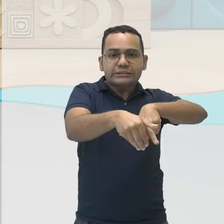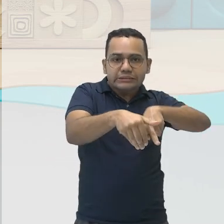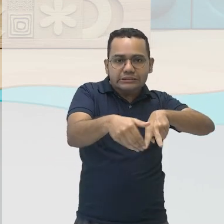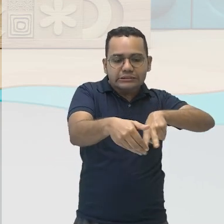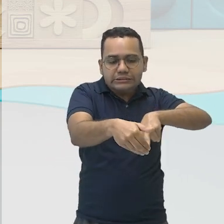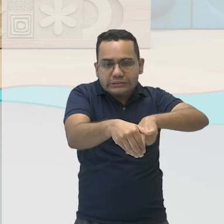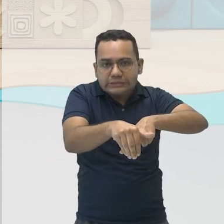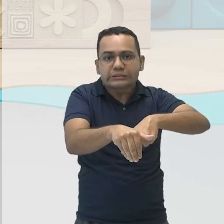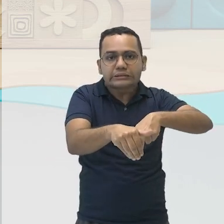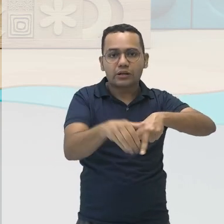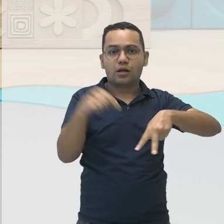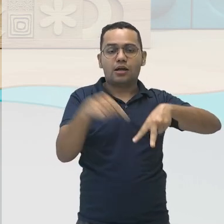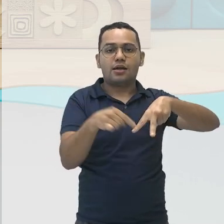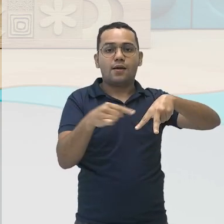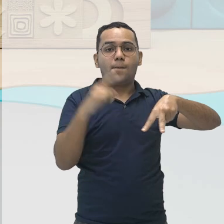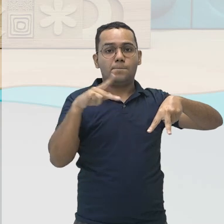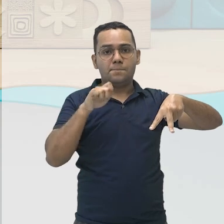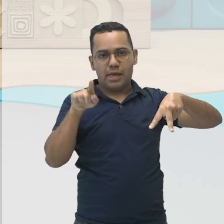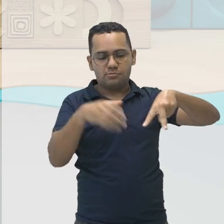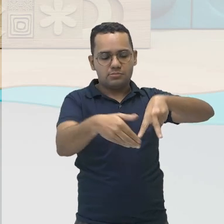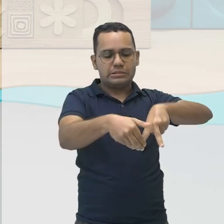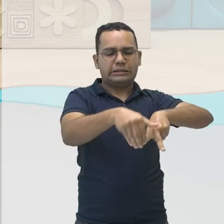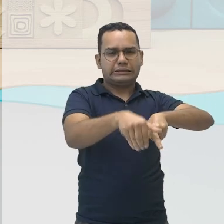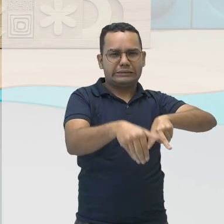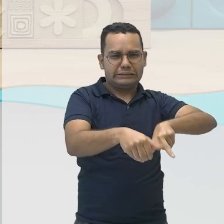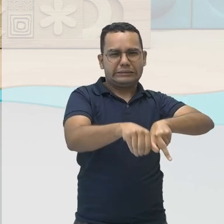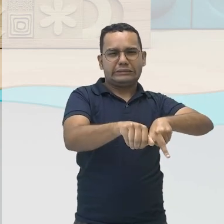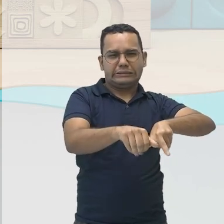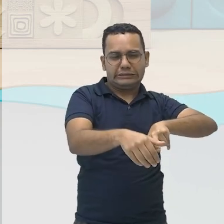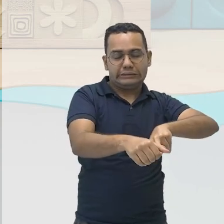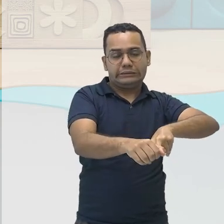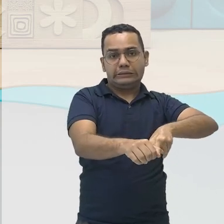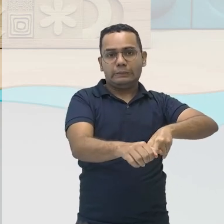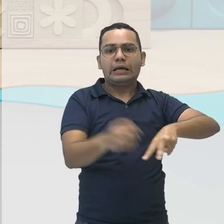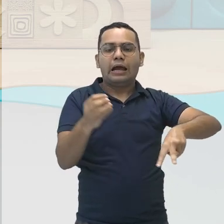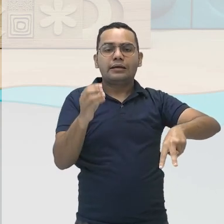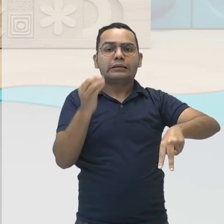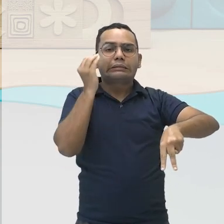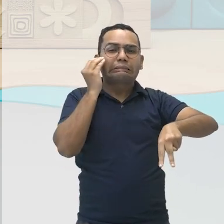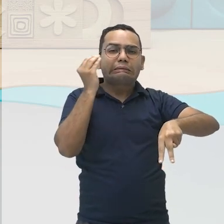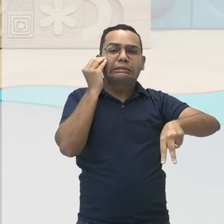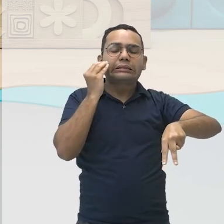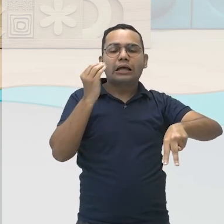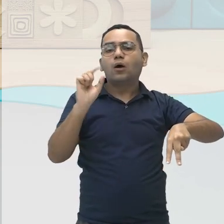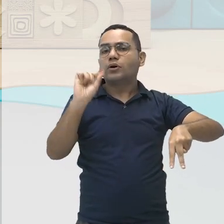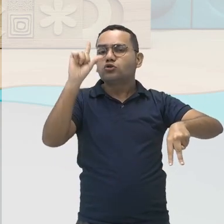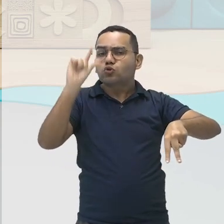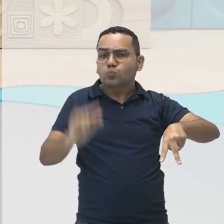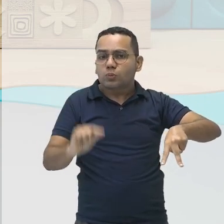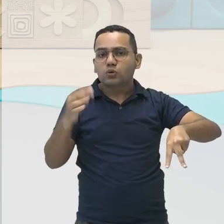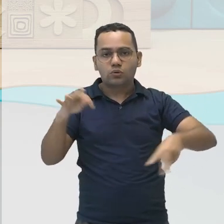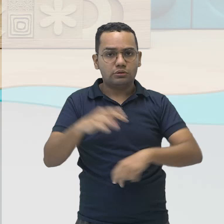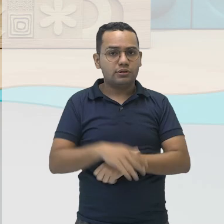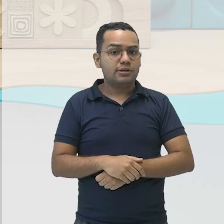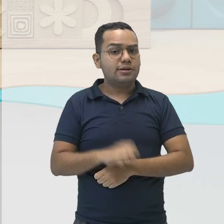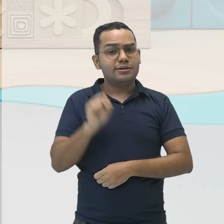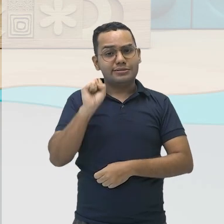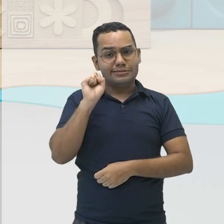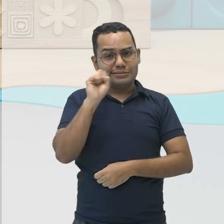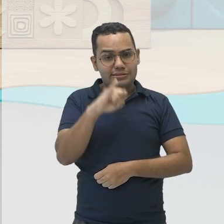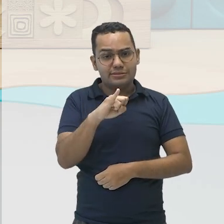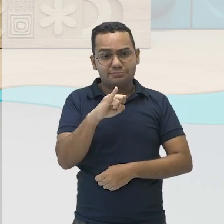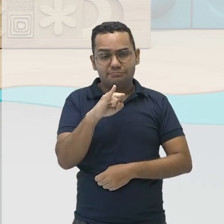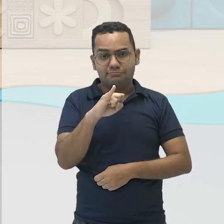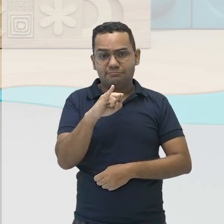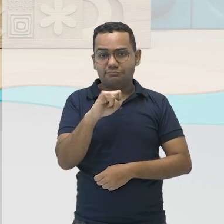músculo, né, alongar esse músculo para descontrair esse músculo e parar de doer. Caso isso não aconteça, né, ou melhor,